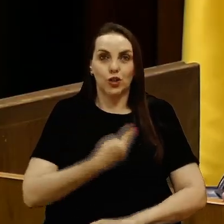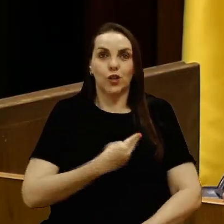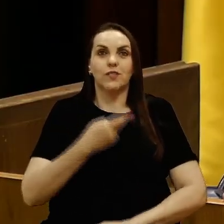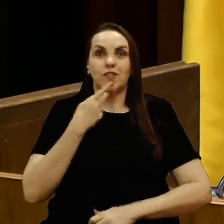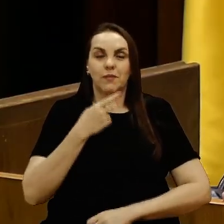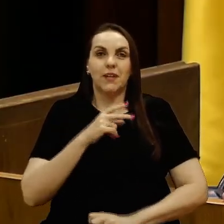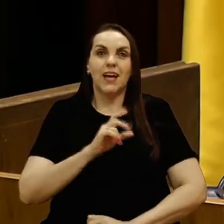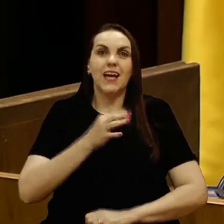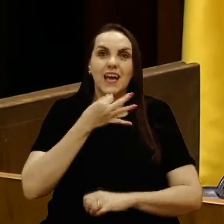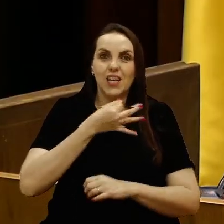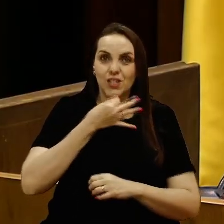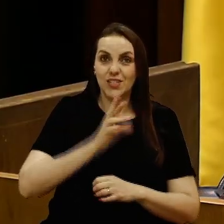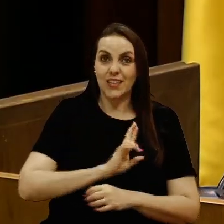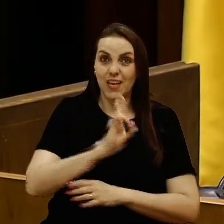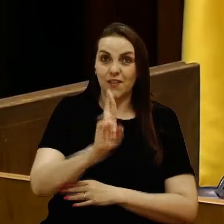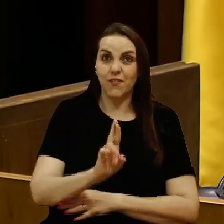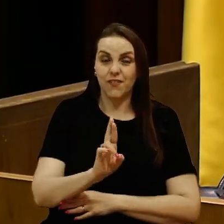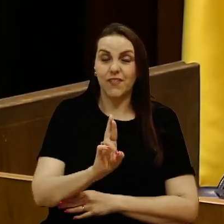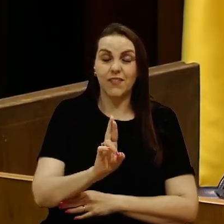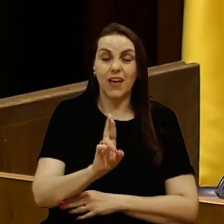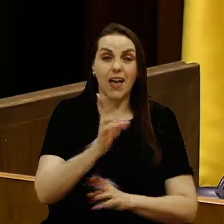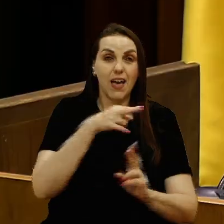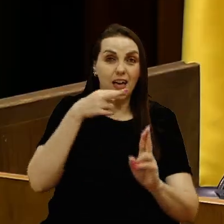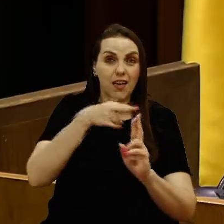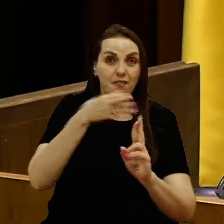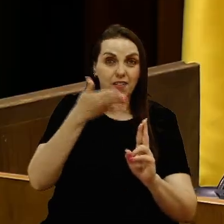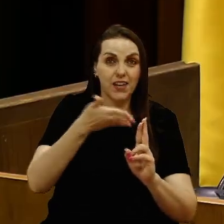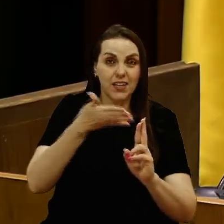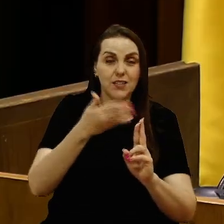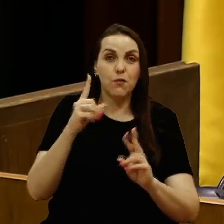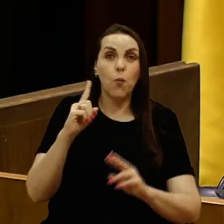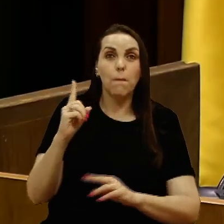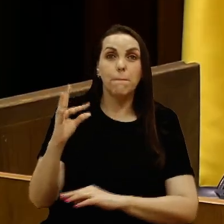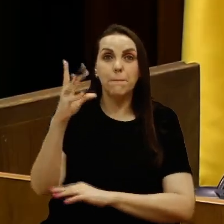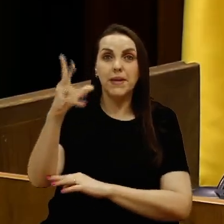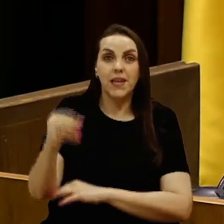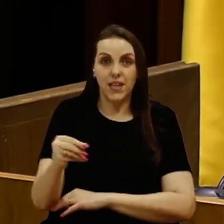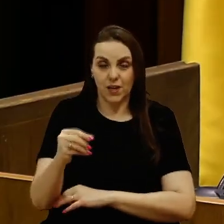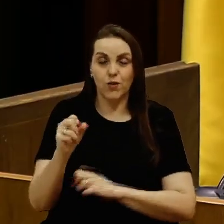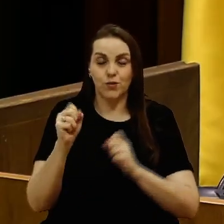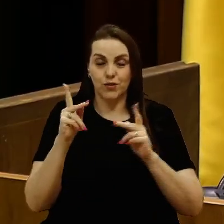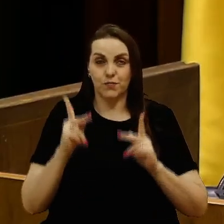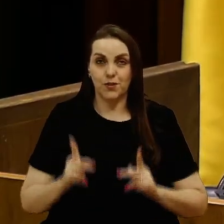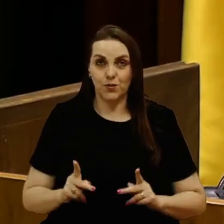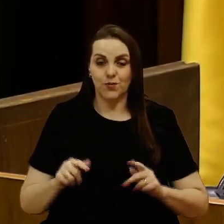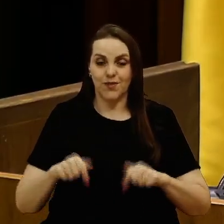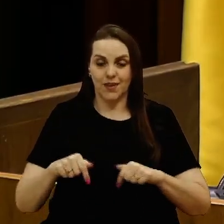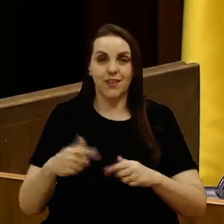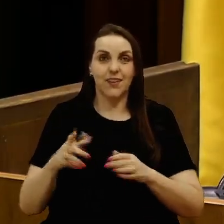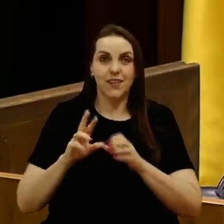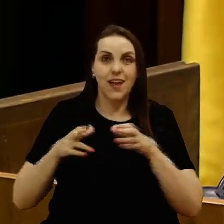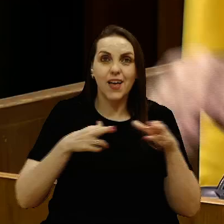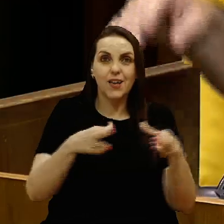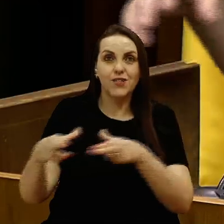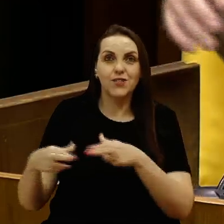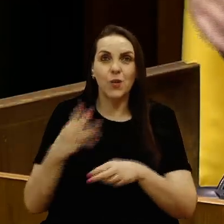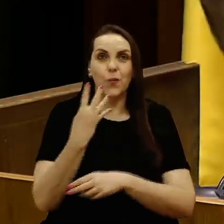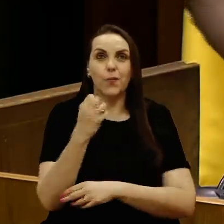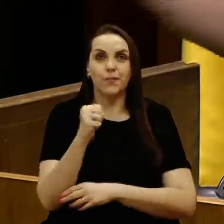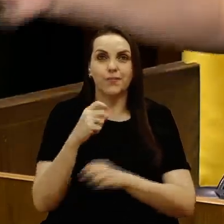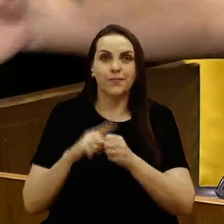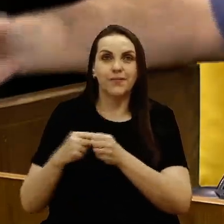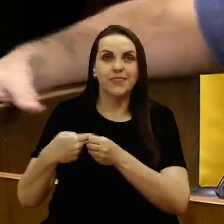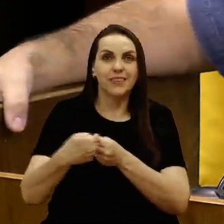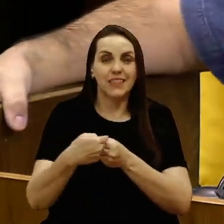para 1.300.000 vidas da região, para 48 municípios além de Caxias. Então a gente sempre criticou,